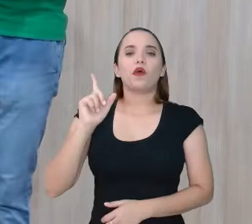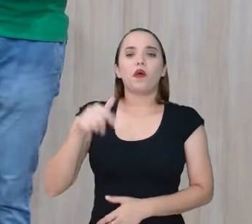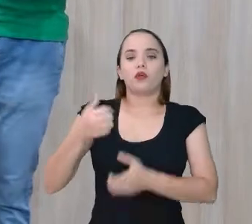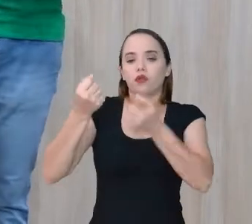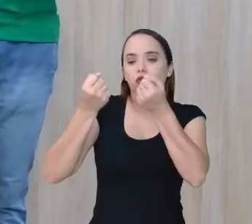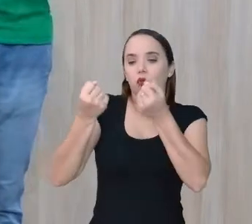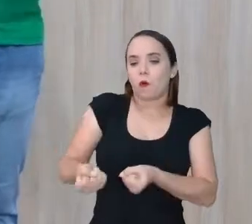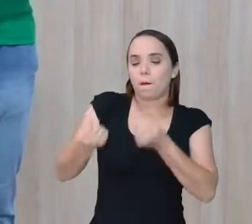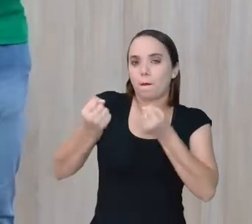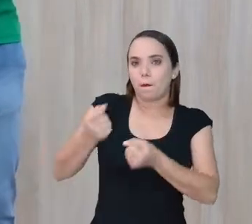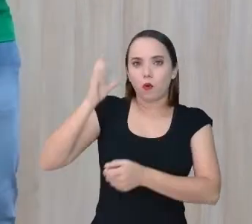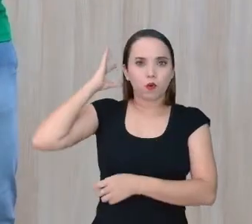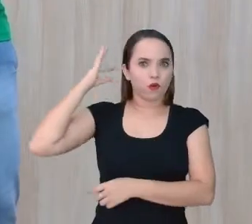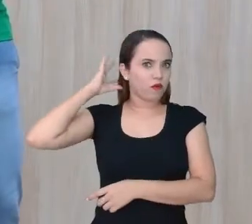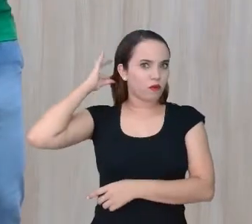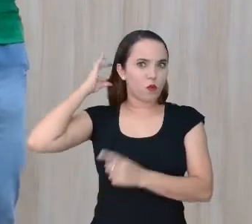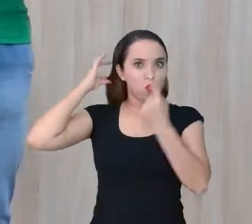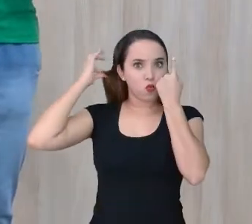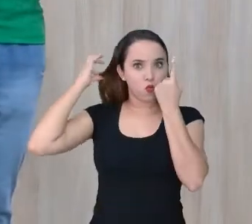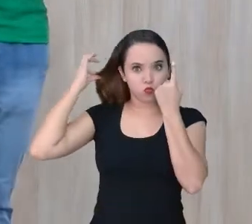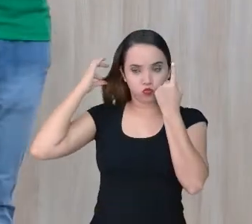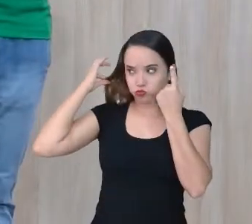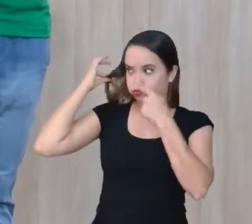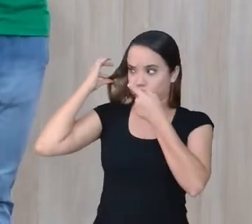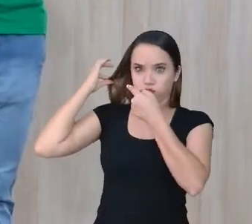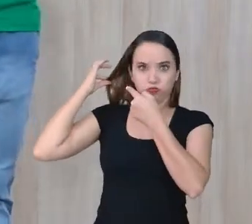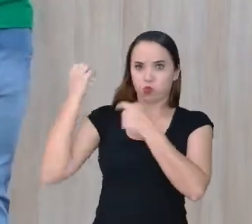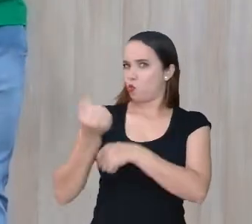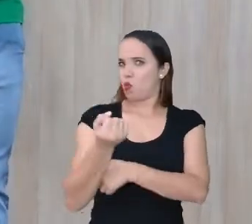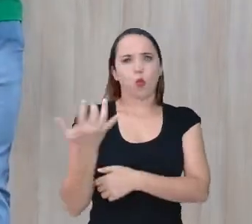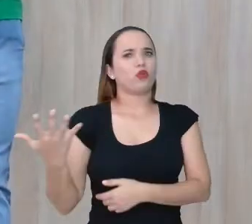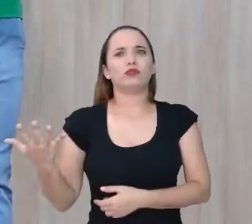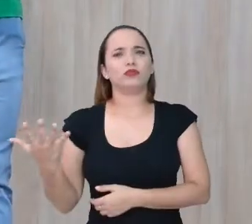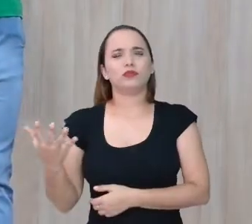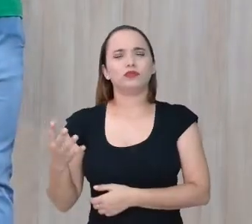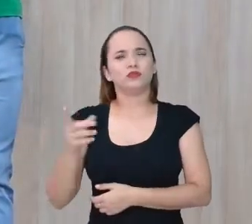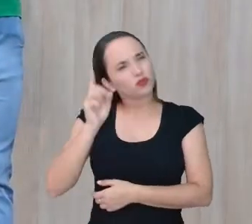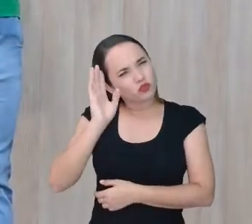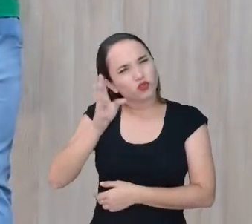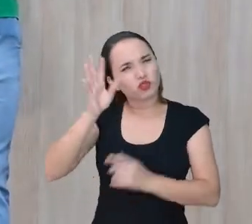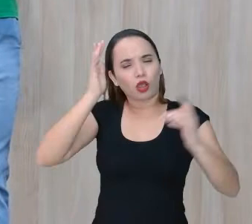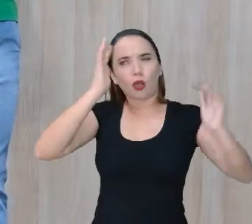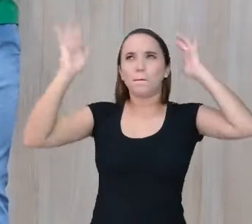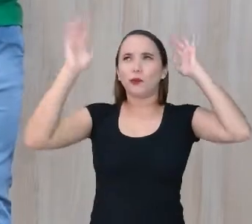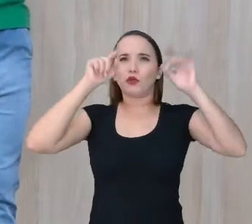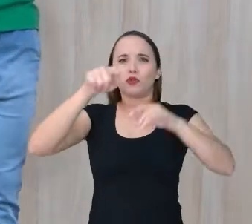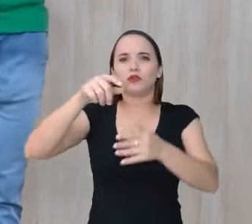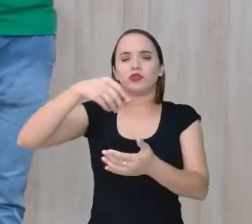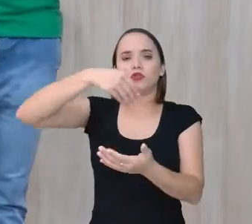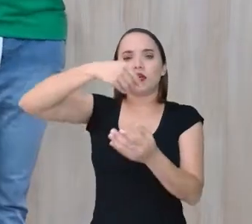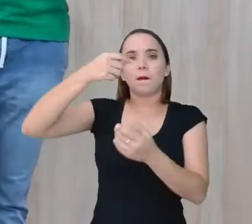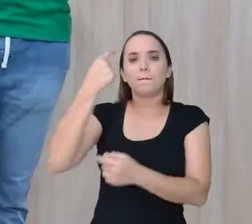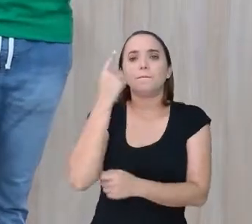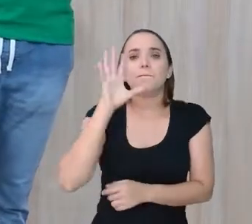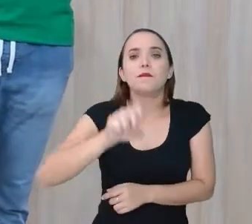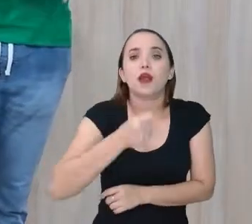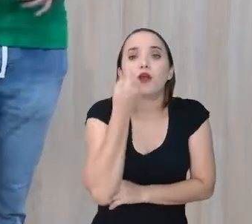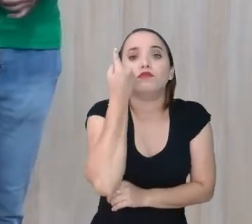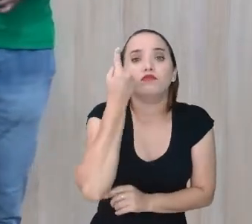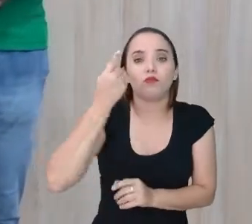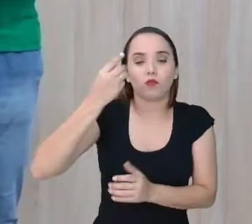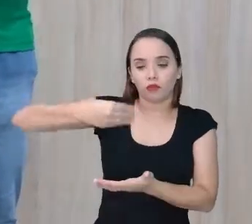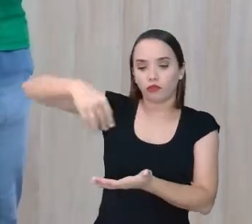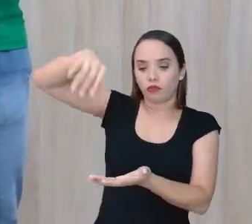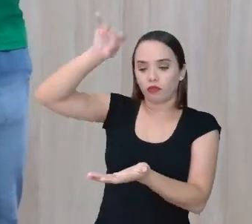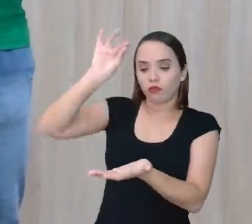cabelo? Você já conseguiu imaginar aí, pegar um fio do seu cabelo e colocar numa balança? Se você for numa balança